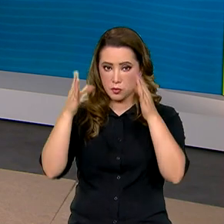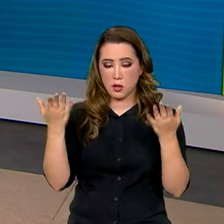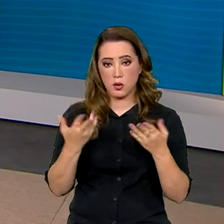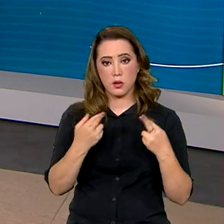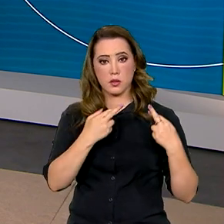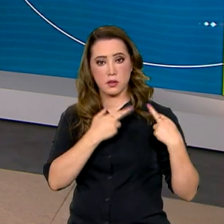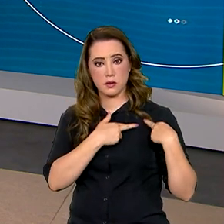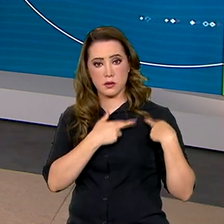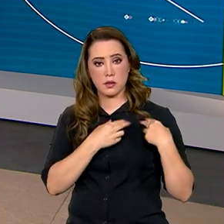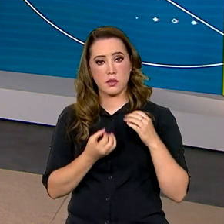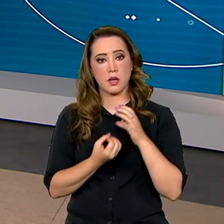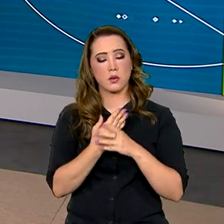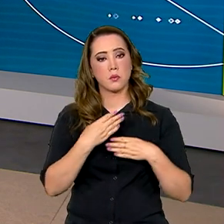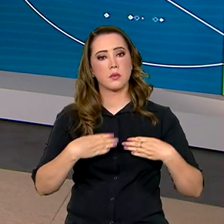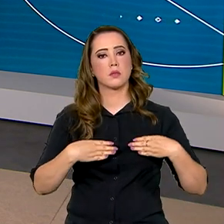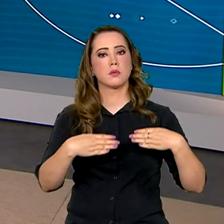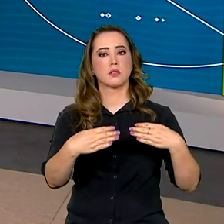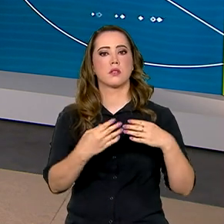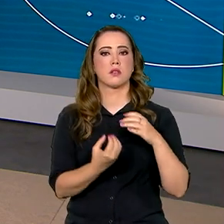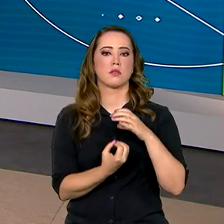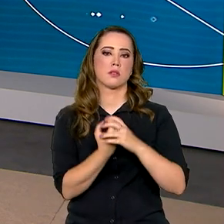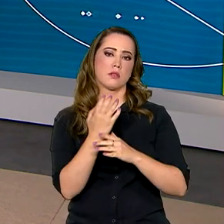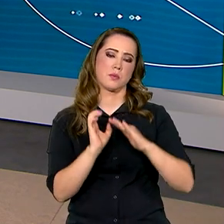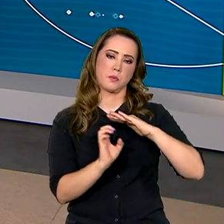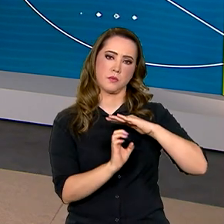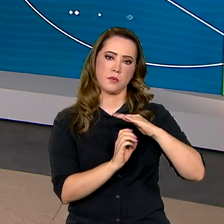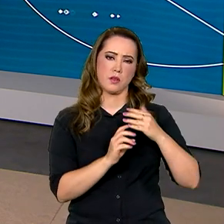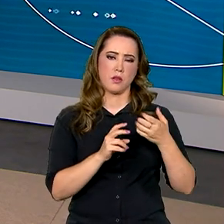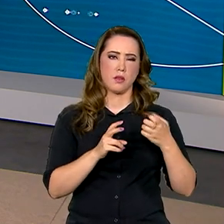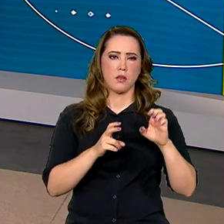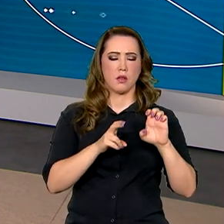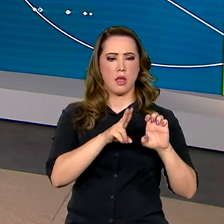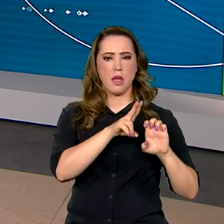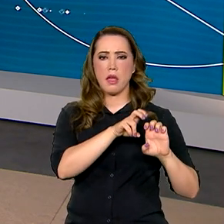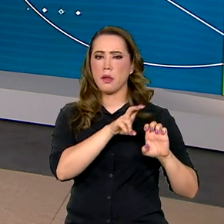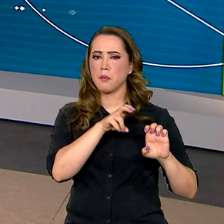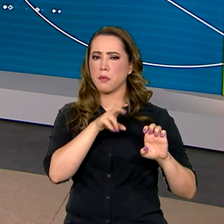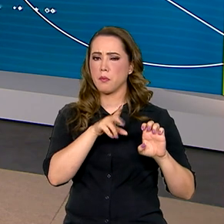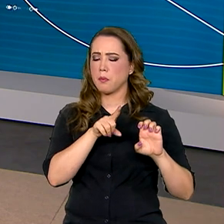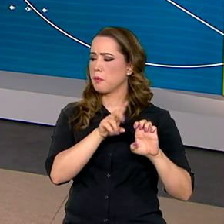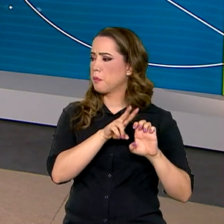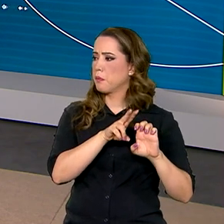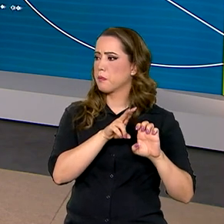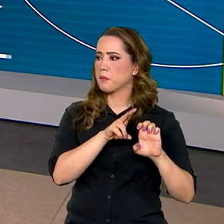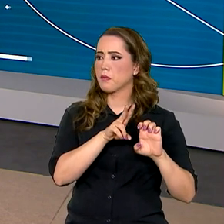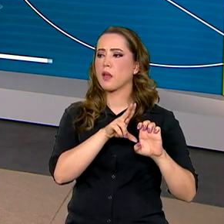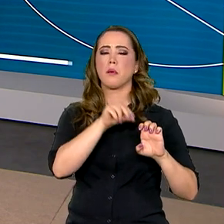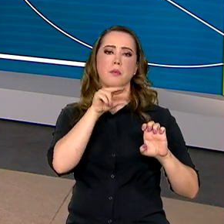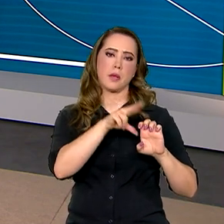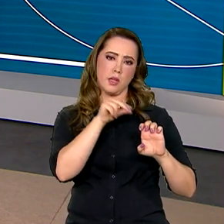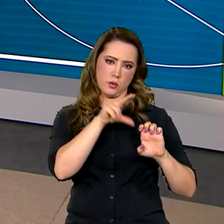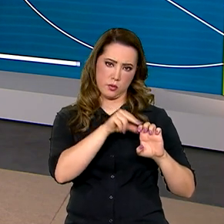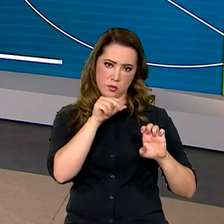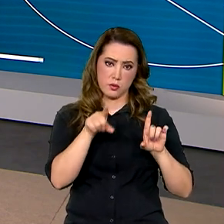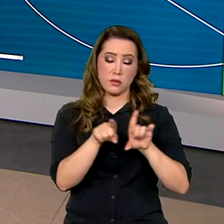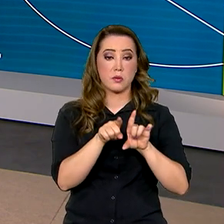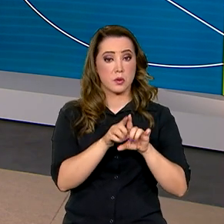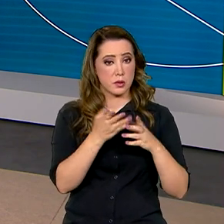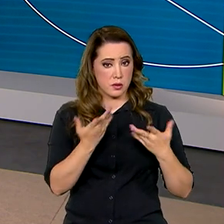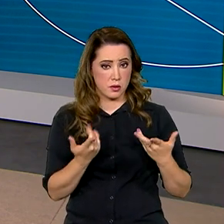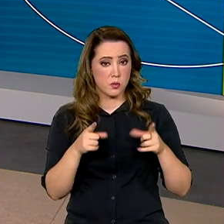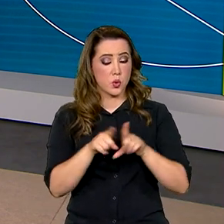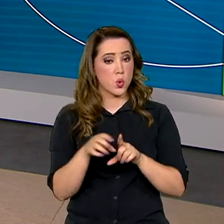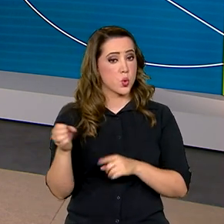assumir o recém-criado Ministério do empreendedorismo da microempresa e da empresa de pequeno porte